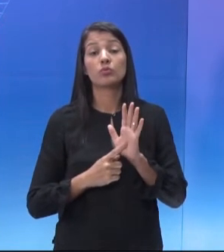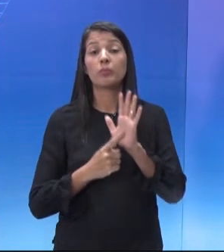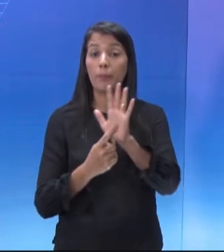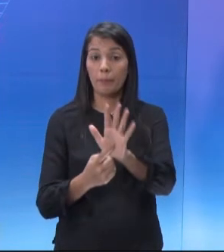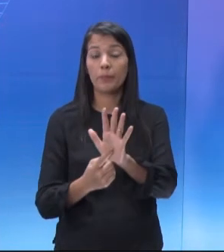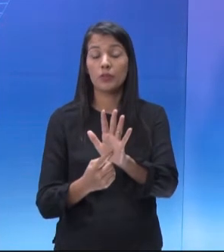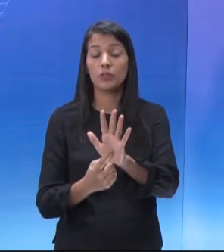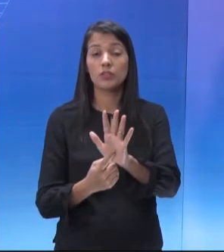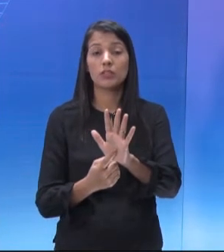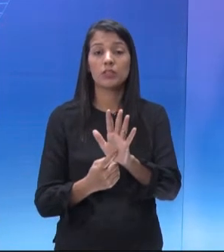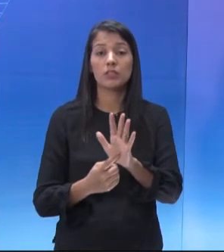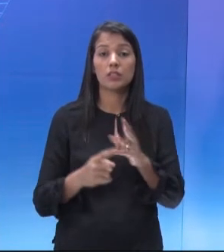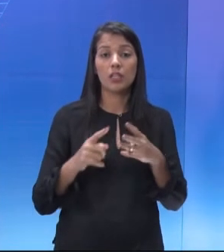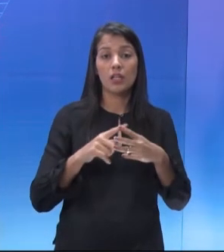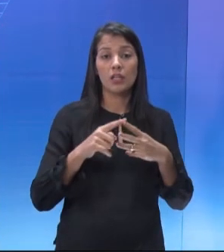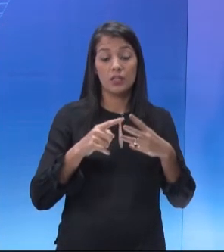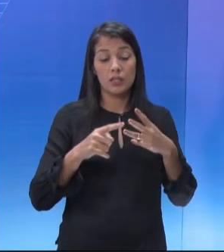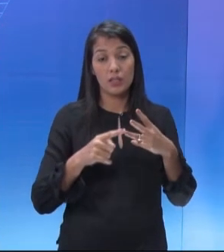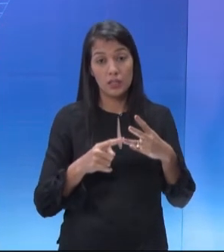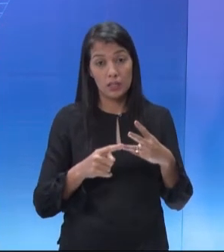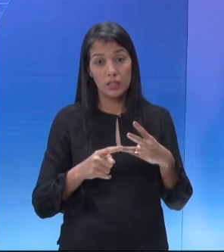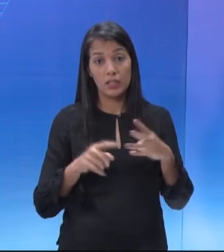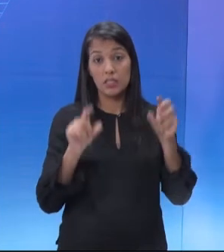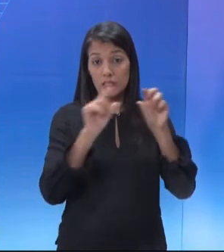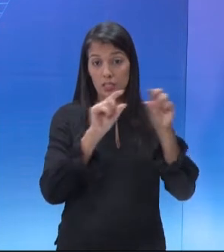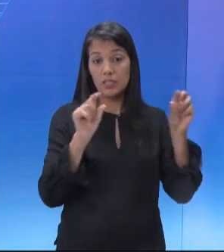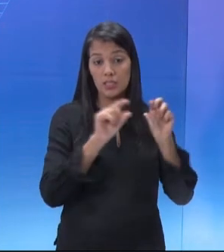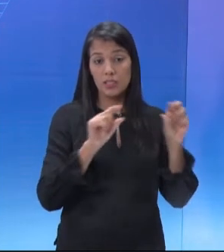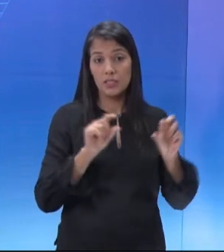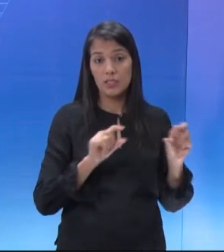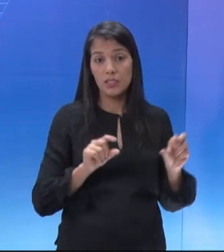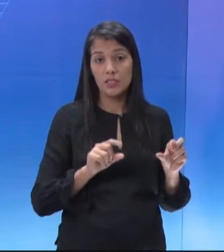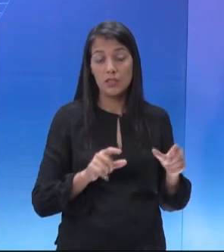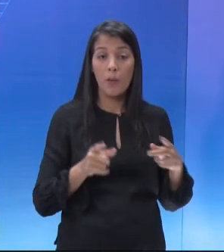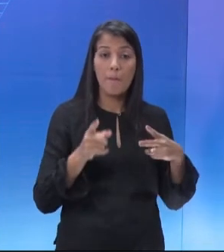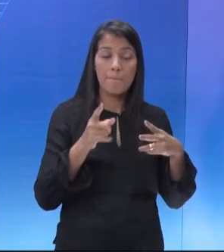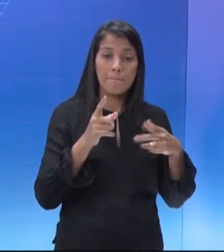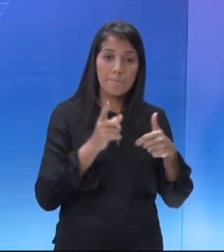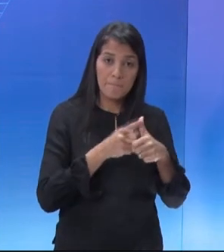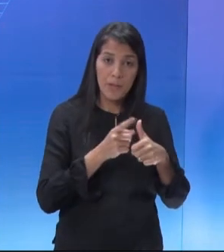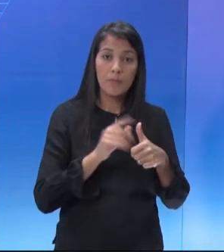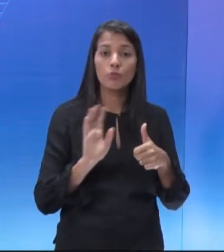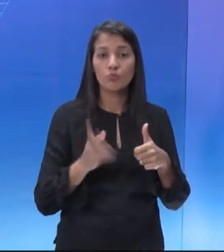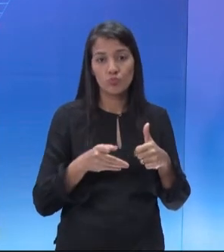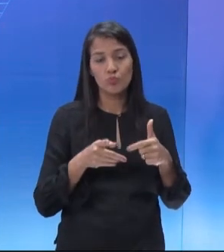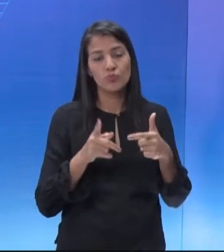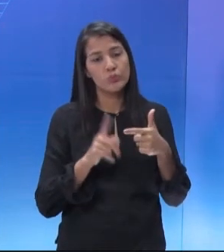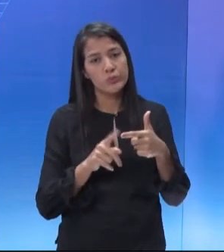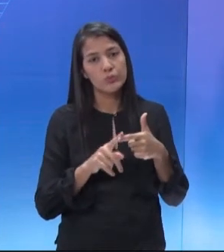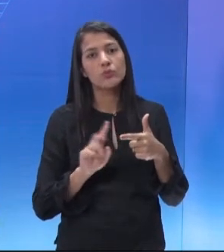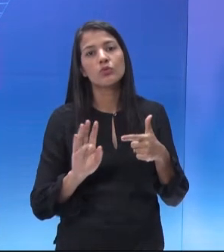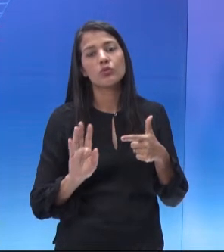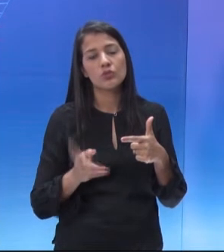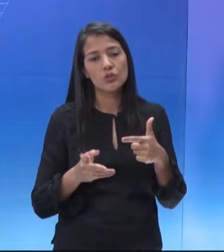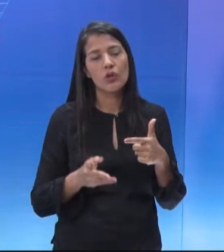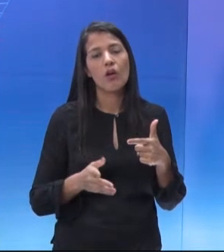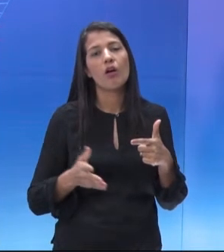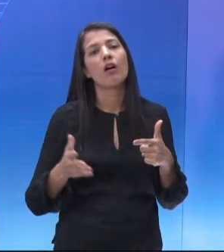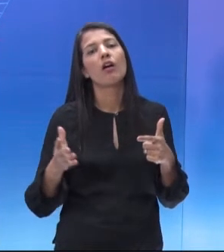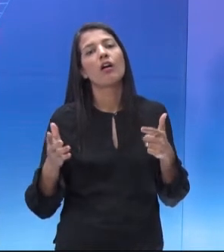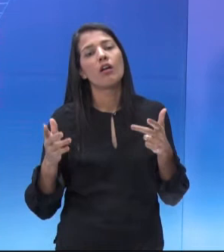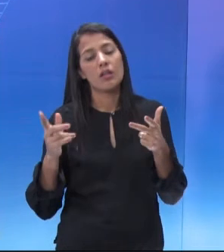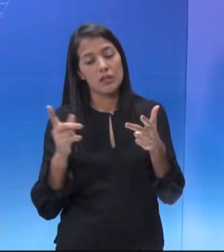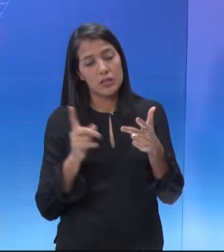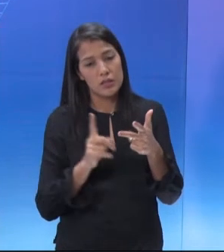Humanos, eu trouxe também um tema, uma citação do líder indiano Mahatma Gandhi, e por último